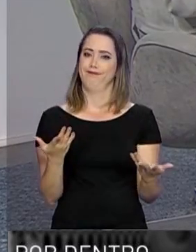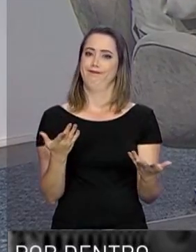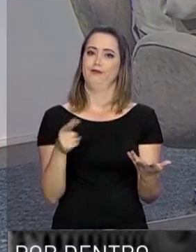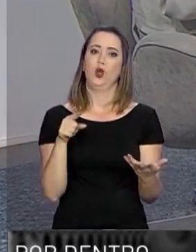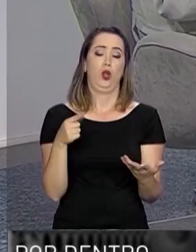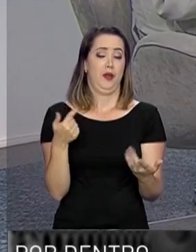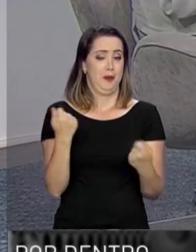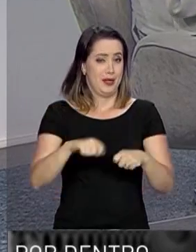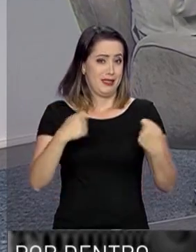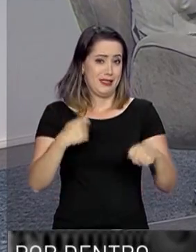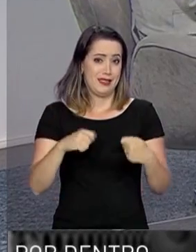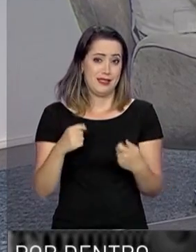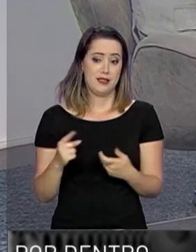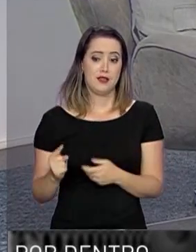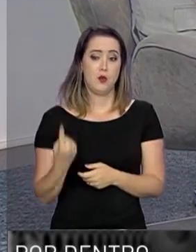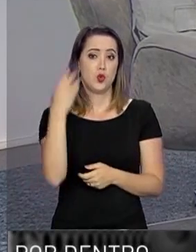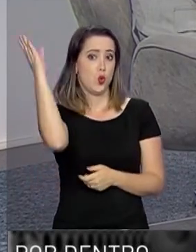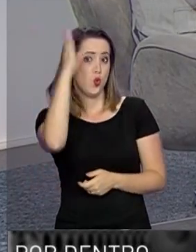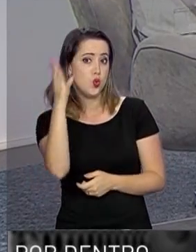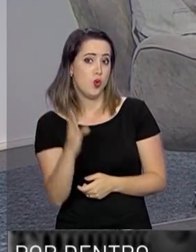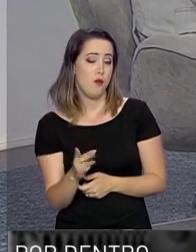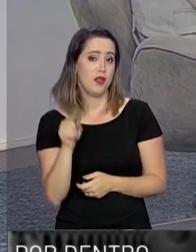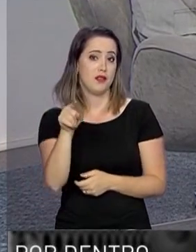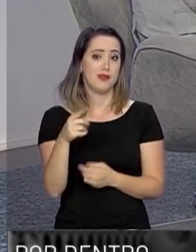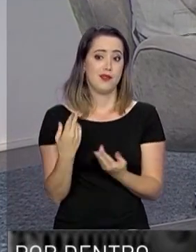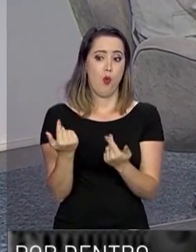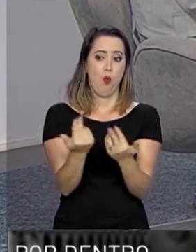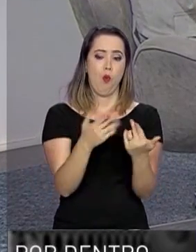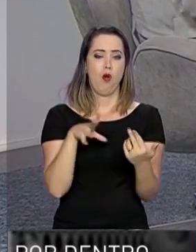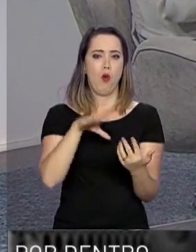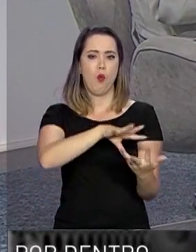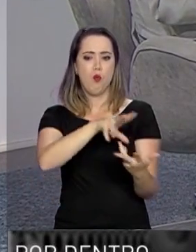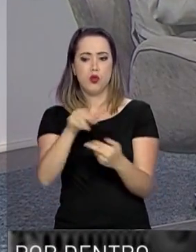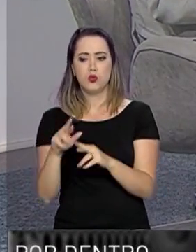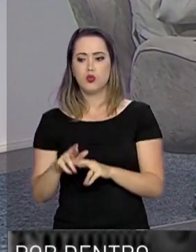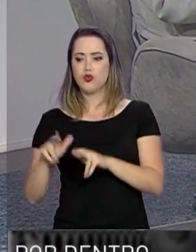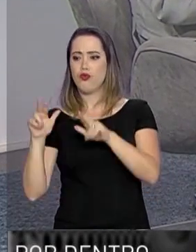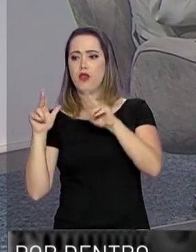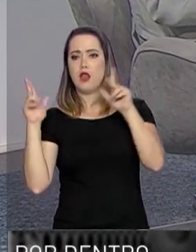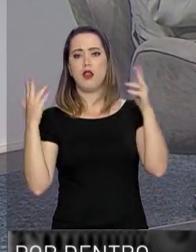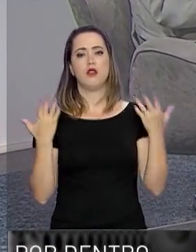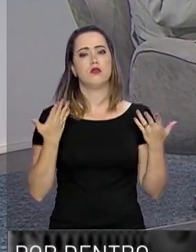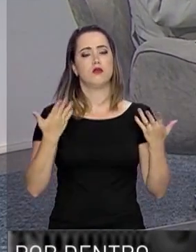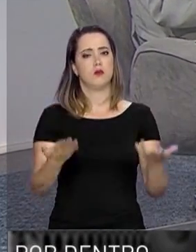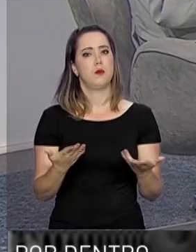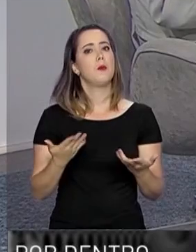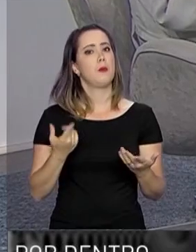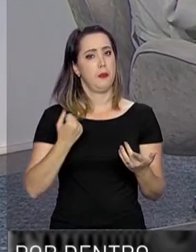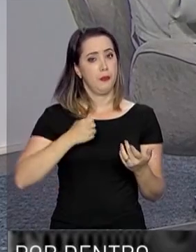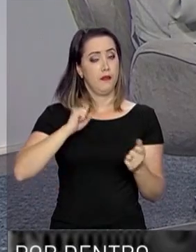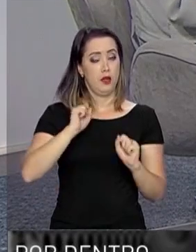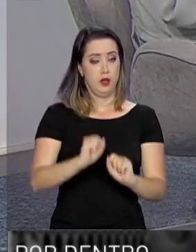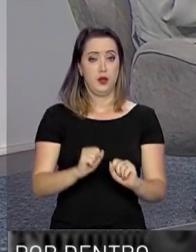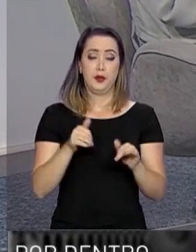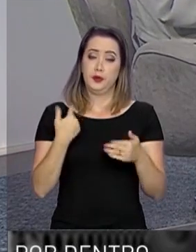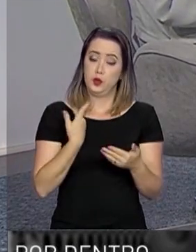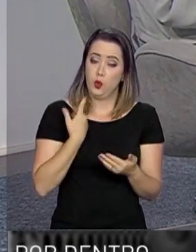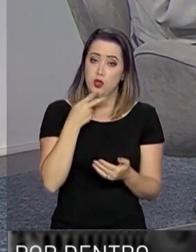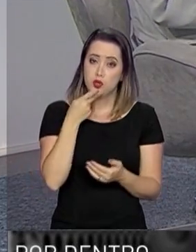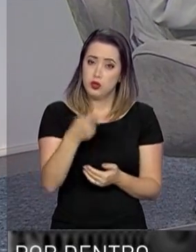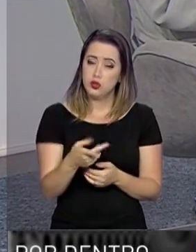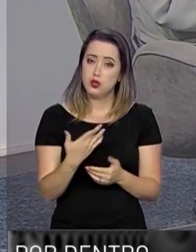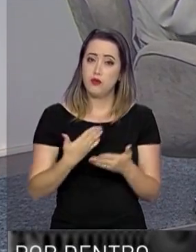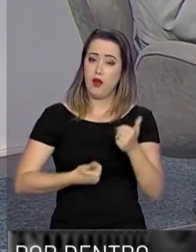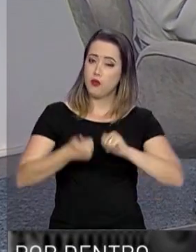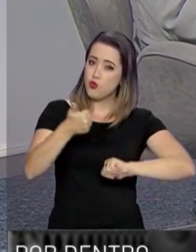trazer qualidade. Nós somos o único país que tem isso. O mundo inteiro caminha para o modelo de flexibilidade. Então, quando a gente fala